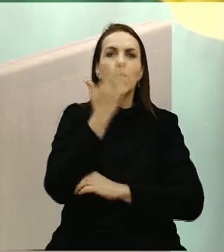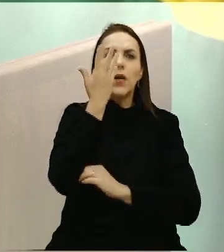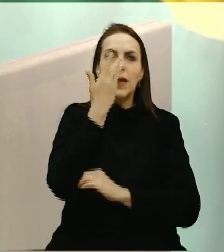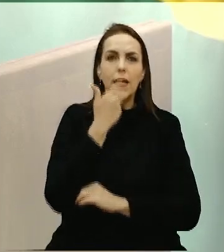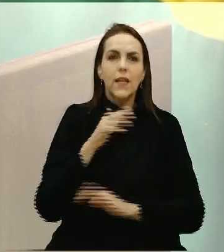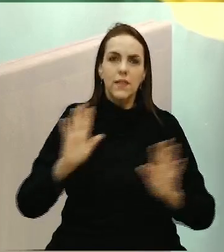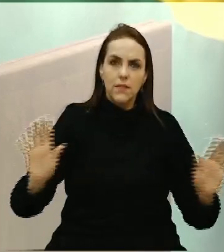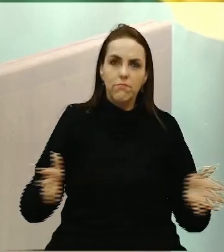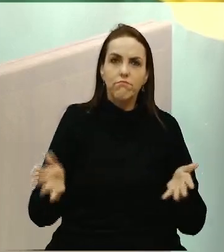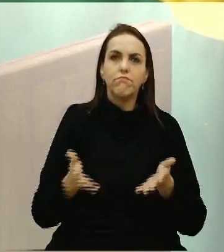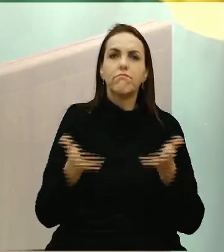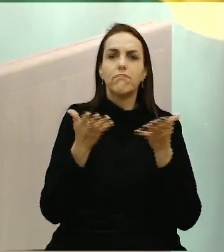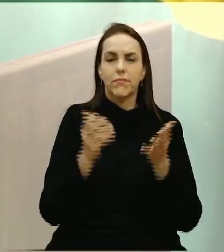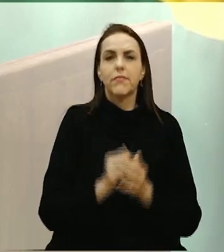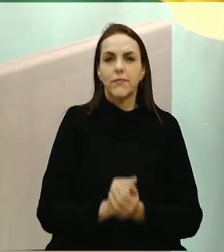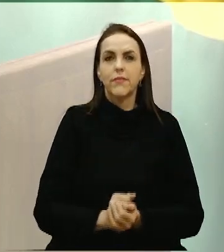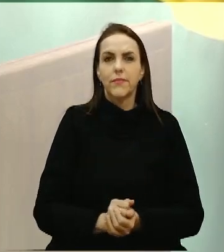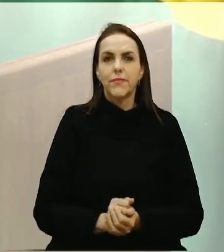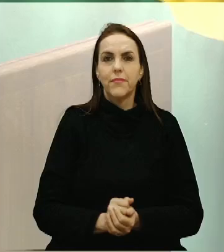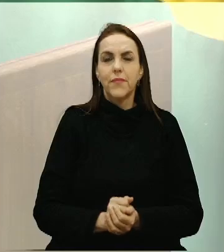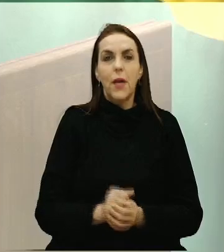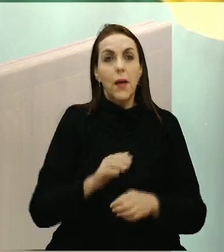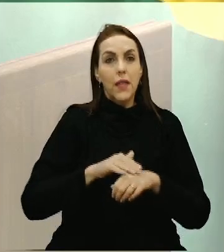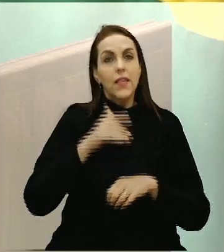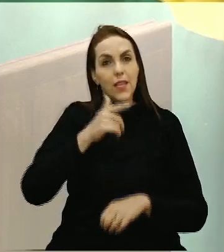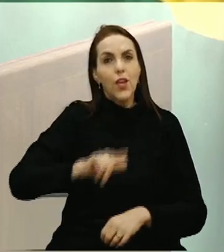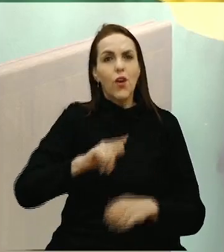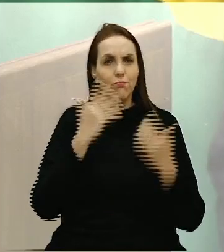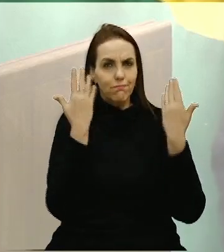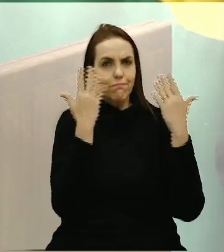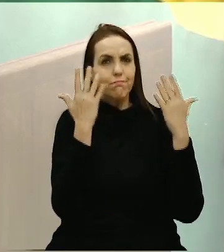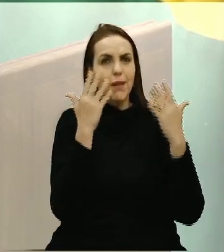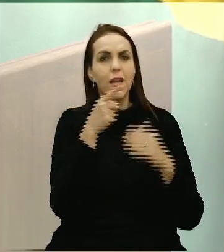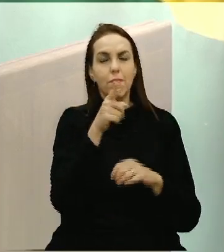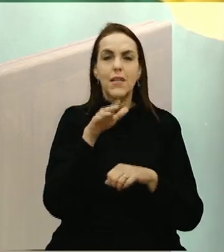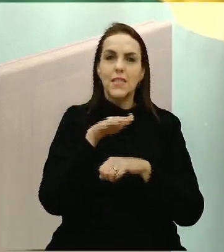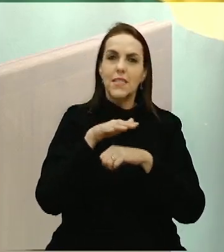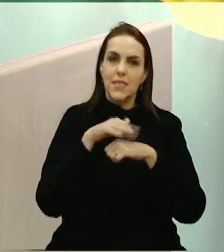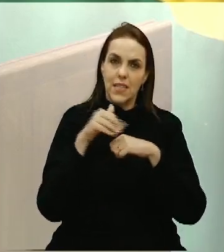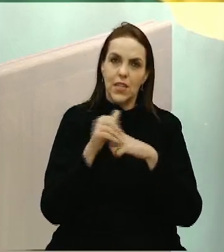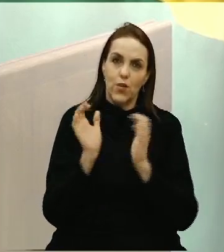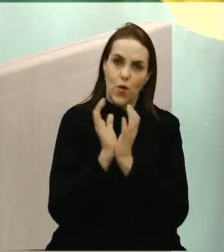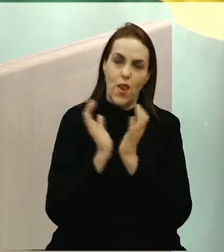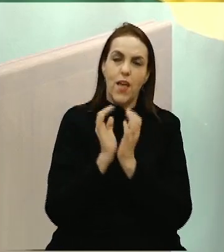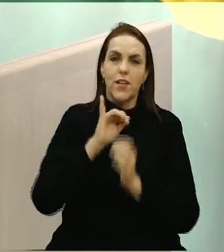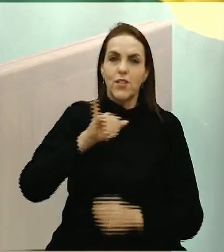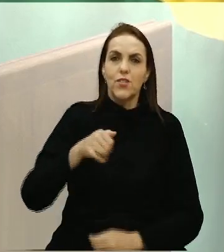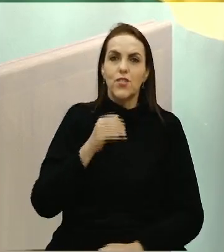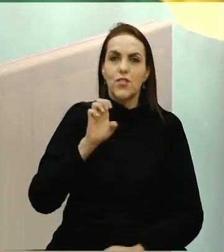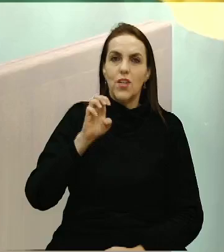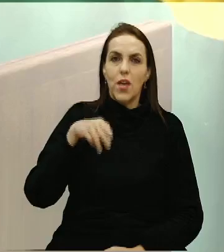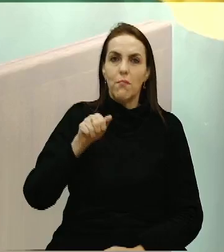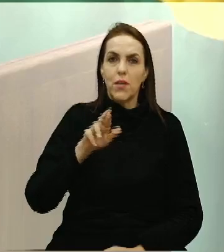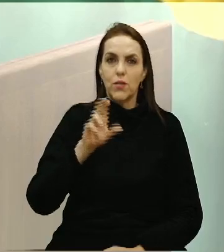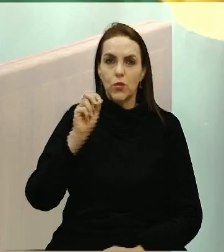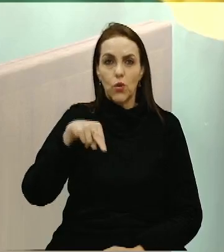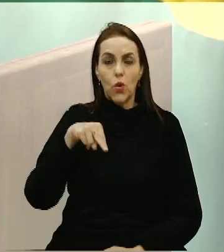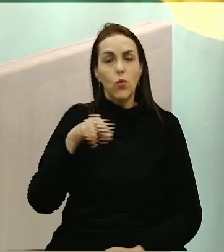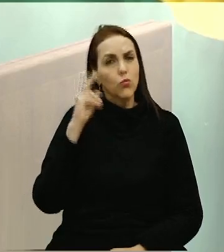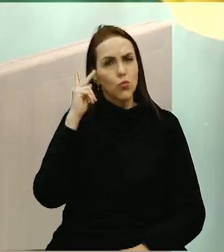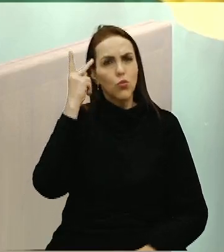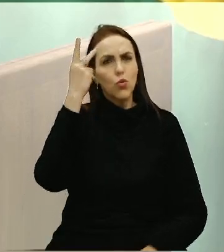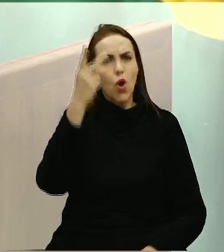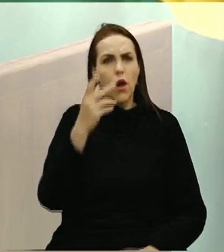crianças. Então, mais uma vez, parabenizar o nosso querido colega Gemerson, e que fez história quando passou por